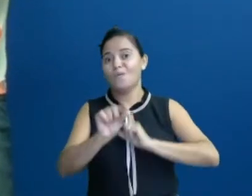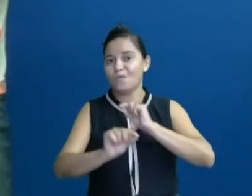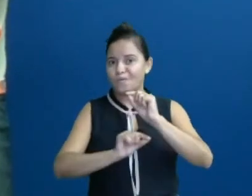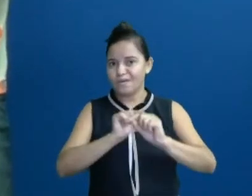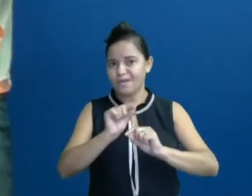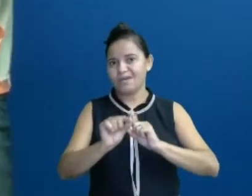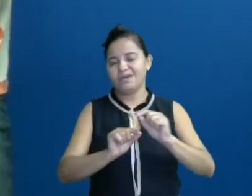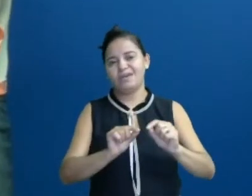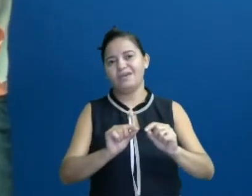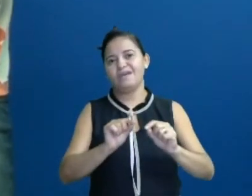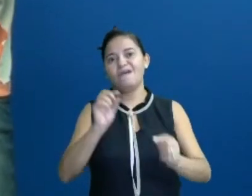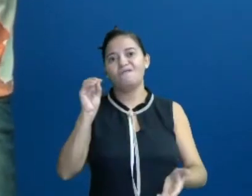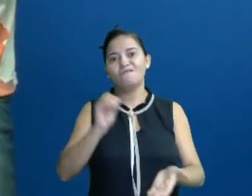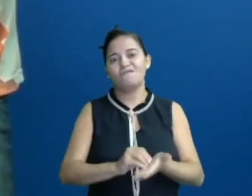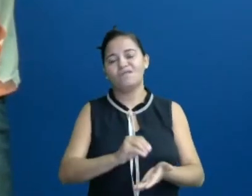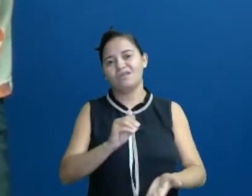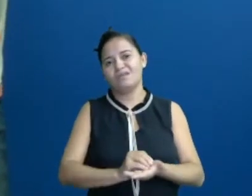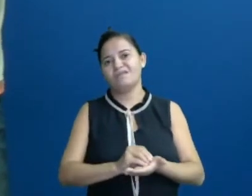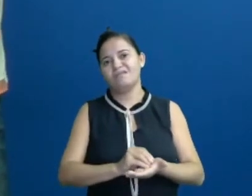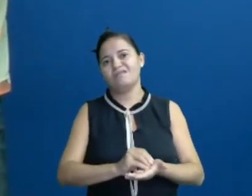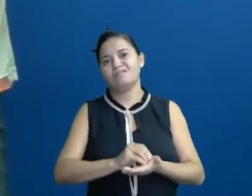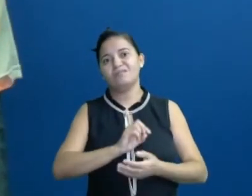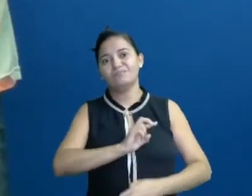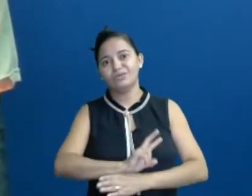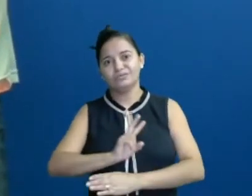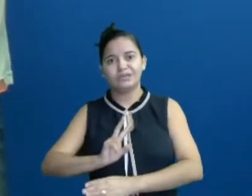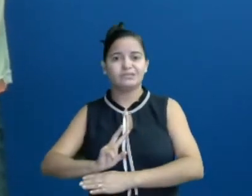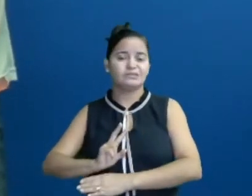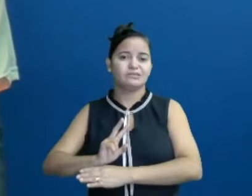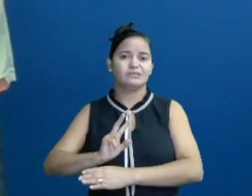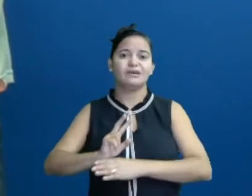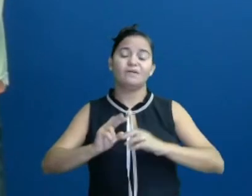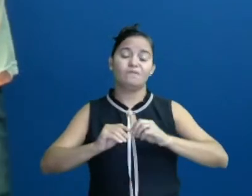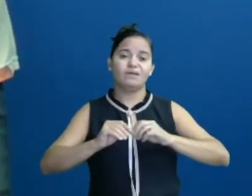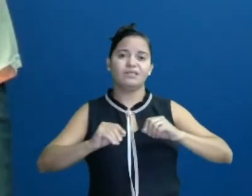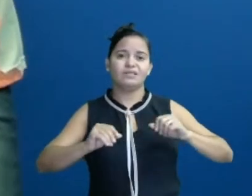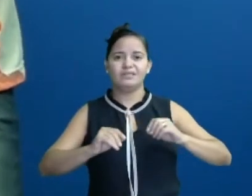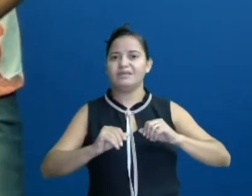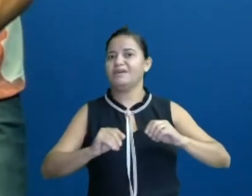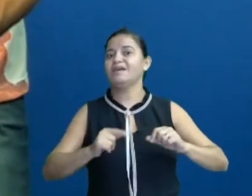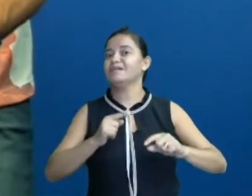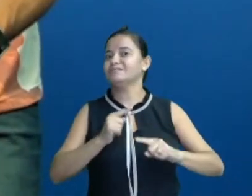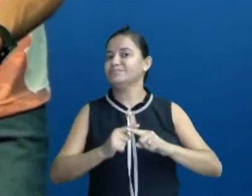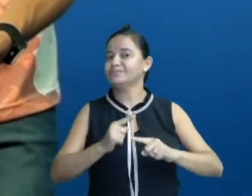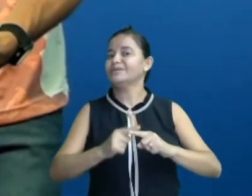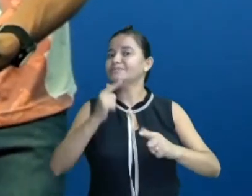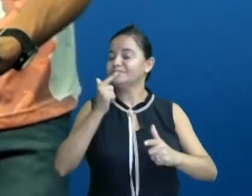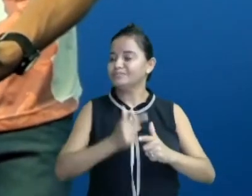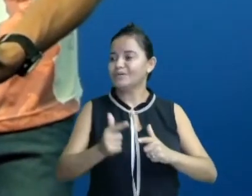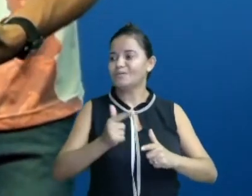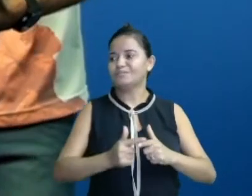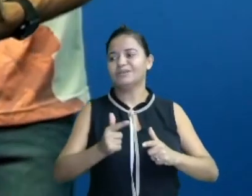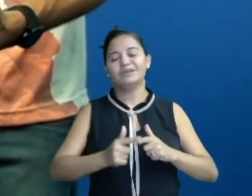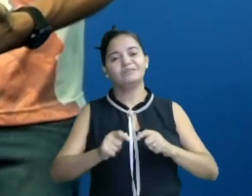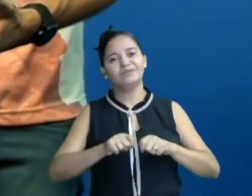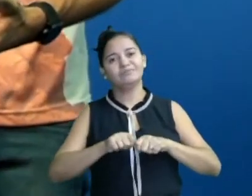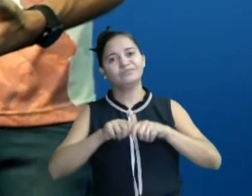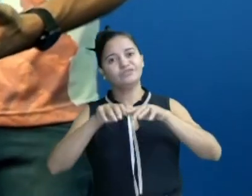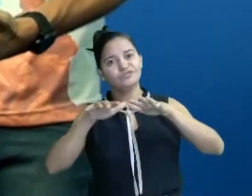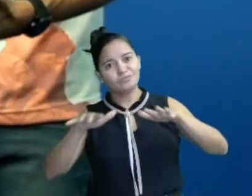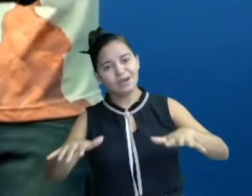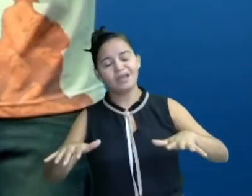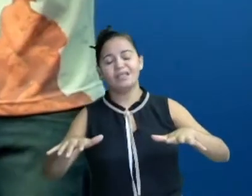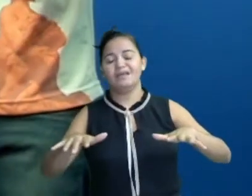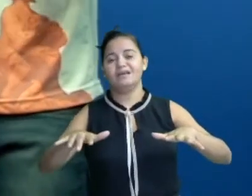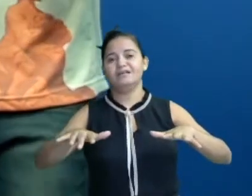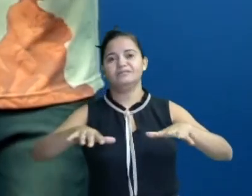fique desprotegido e muito mais vulnerável a um outro tipo de problema associado com a utilização